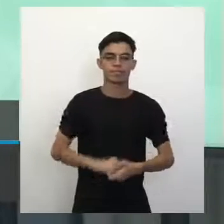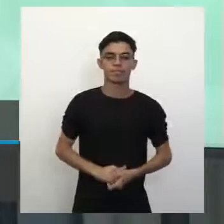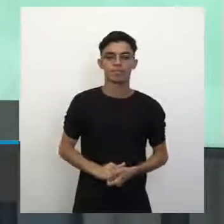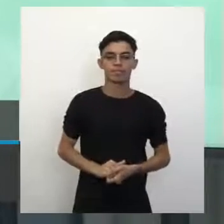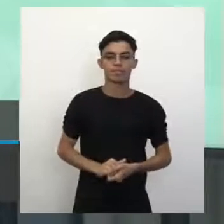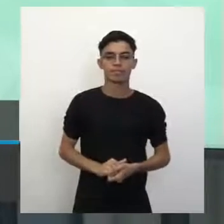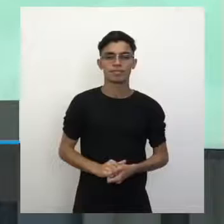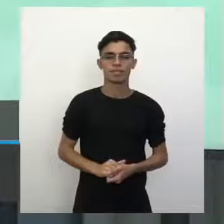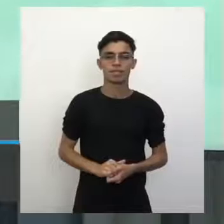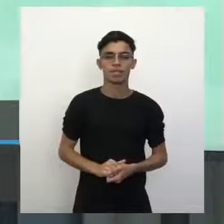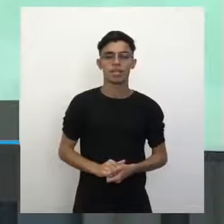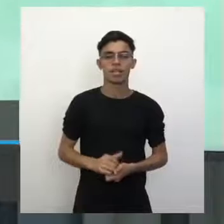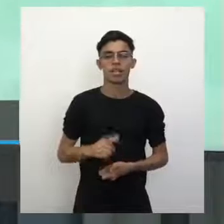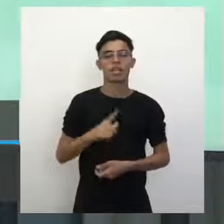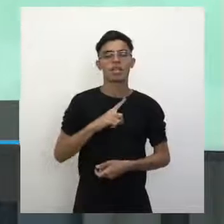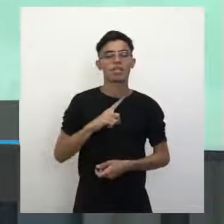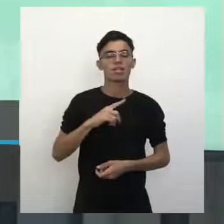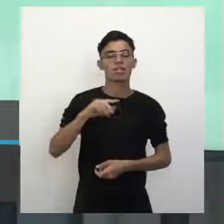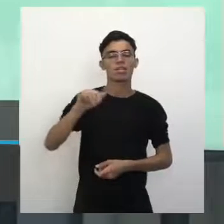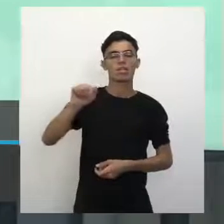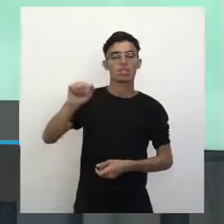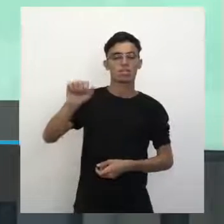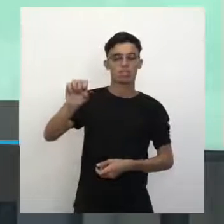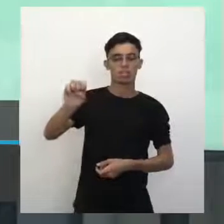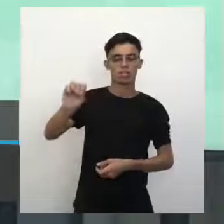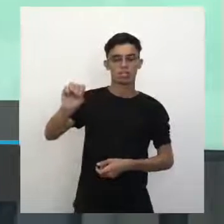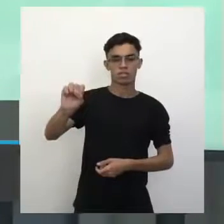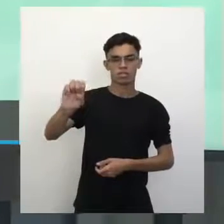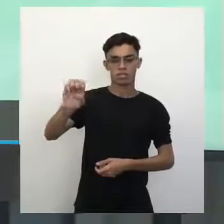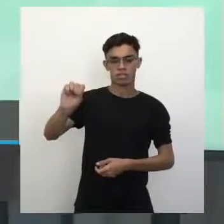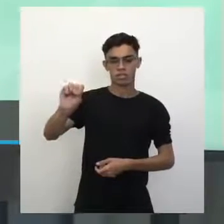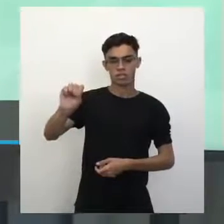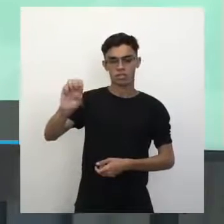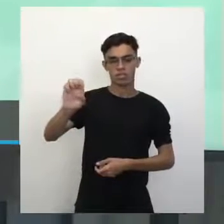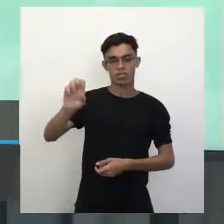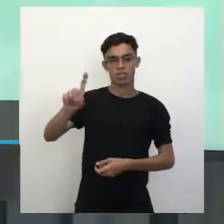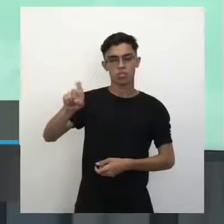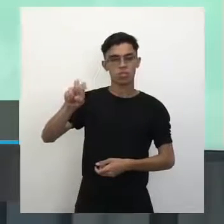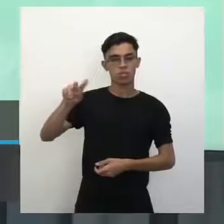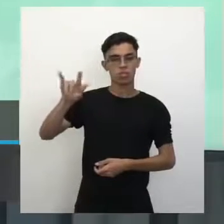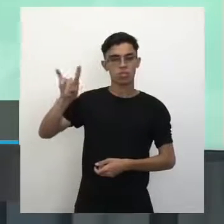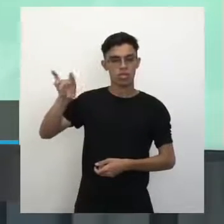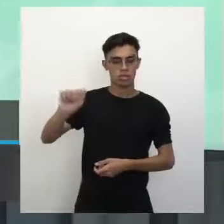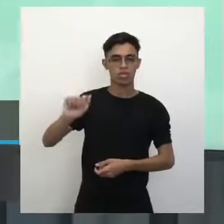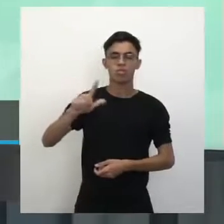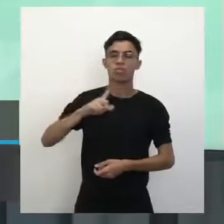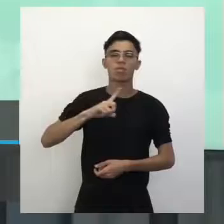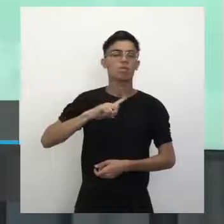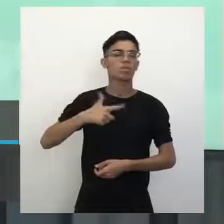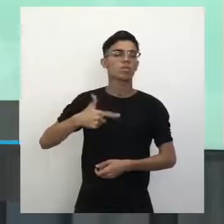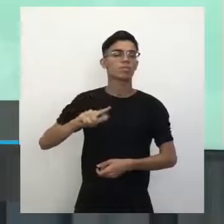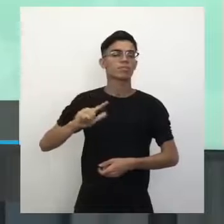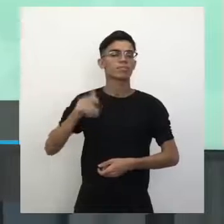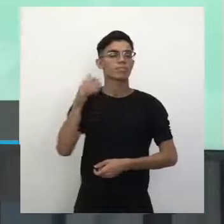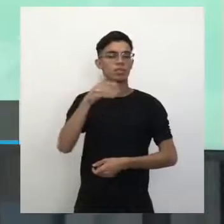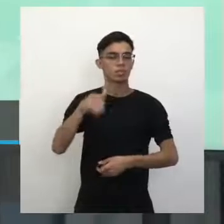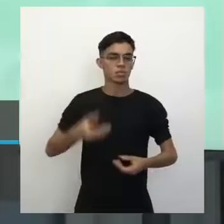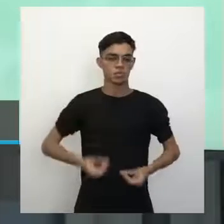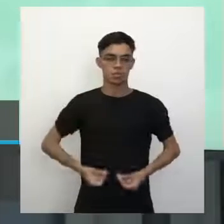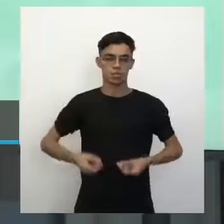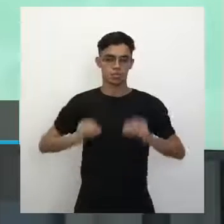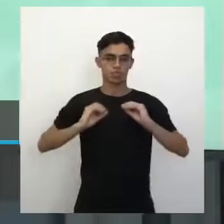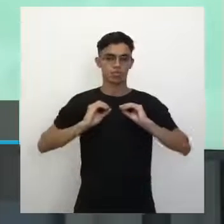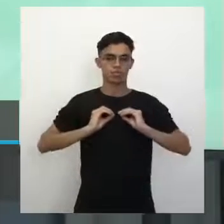Mas quando ela é assexuada, normalmente ela não vai envolver gameta, né? Tem um caso aí que é